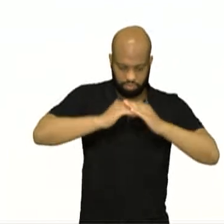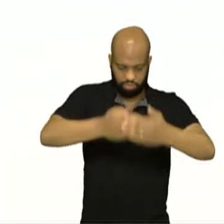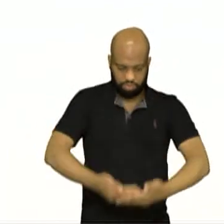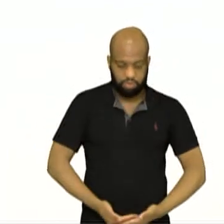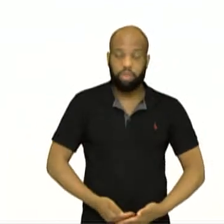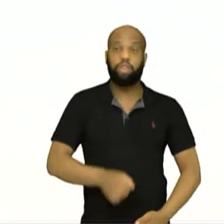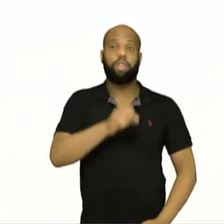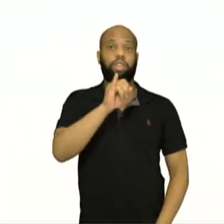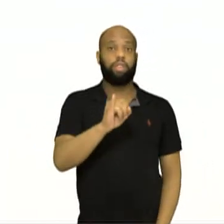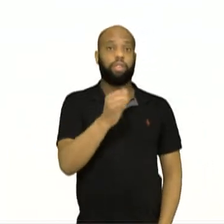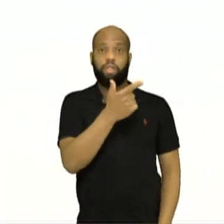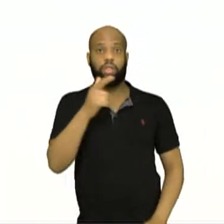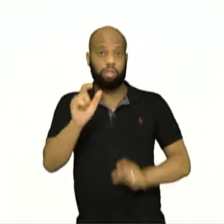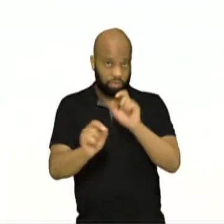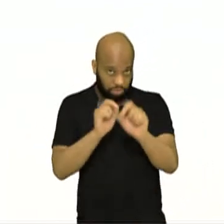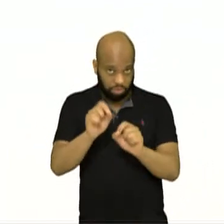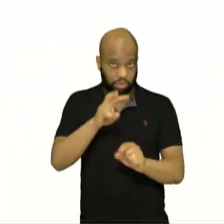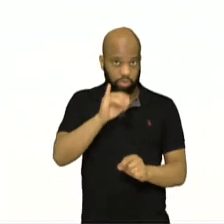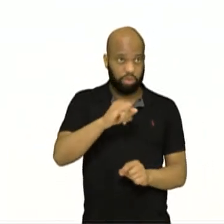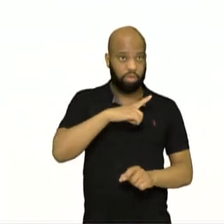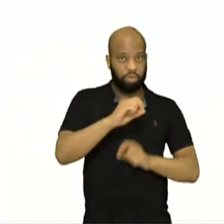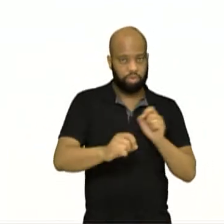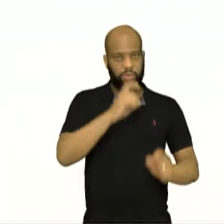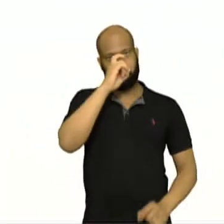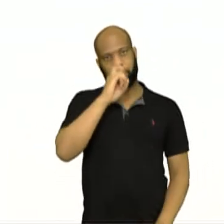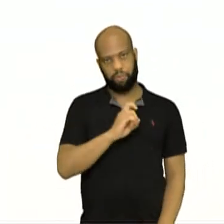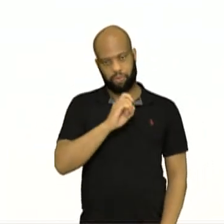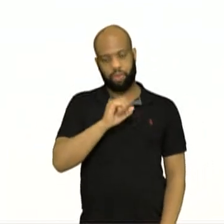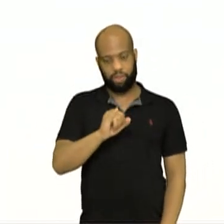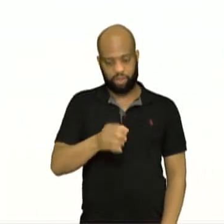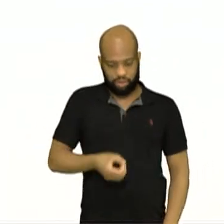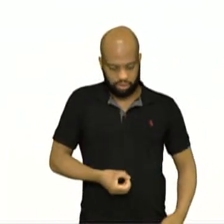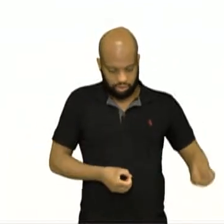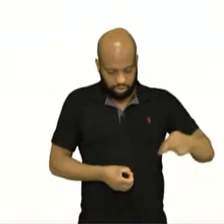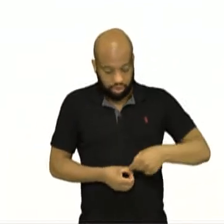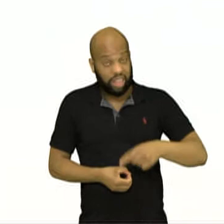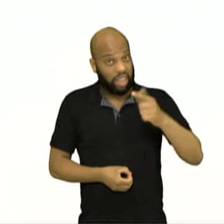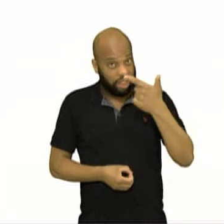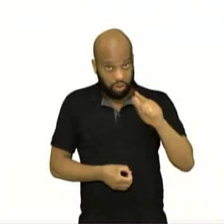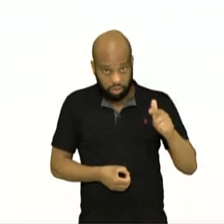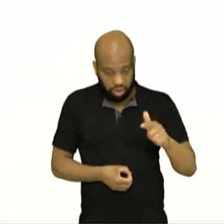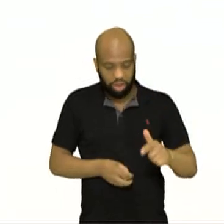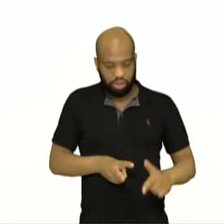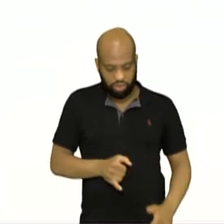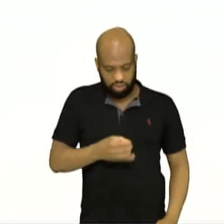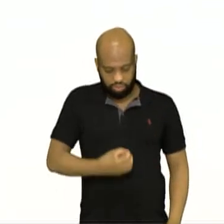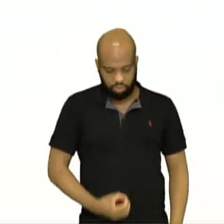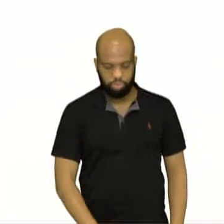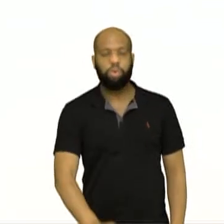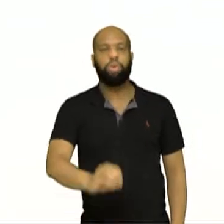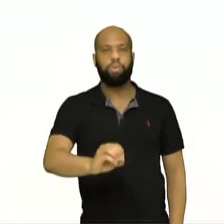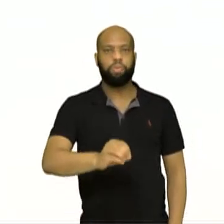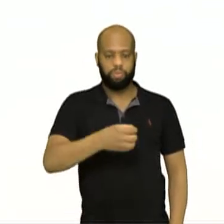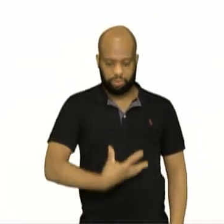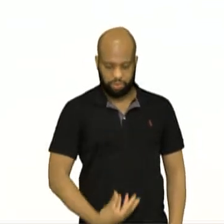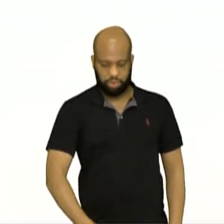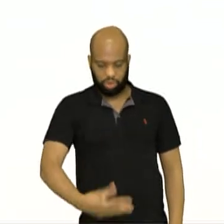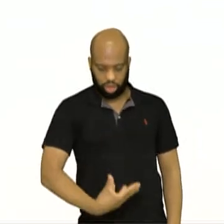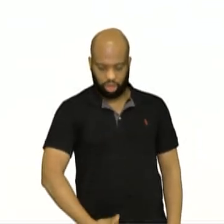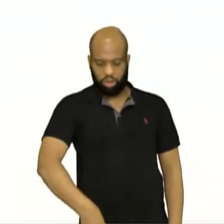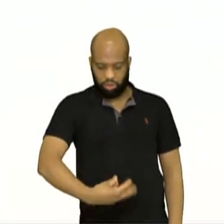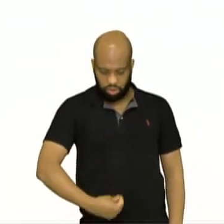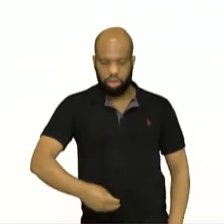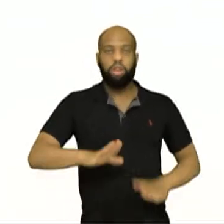não haja, haverá o processo de menstruação com eliminação e reinício do ciclo, que é o que vai acontecer aqui. Então, o que que acontece